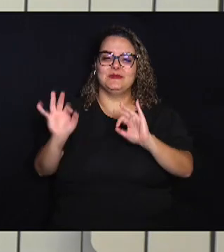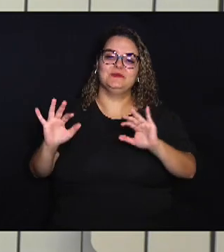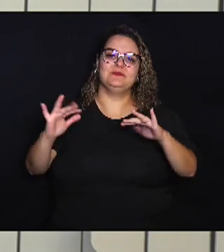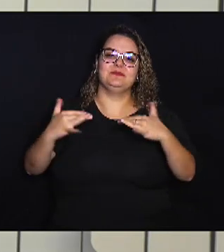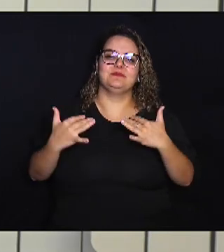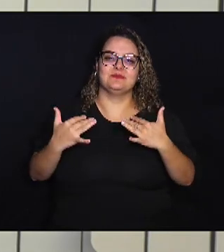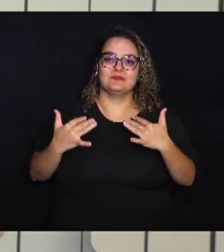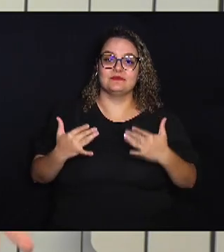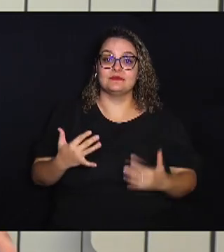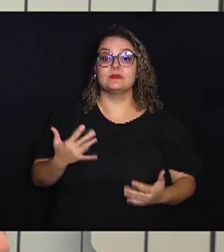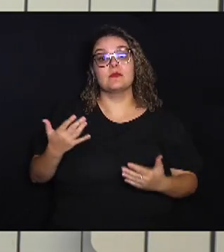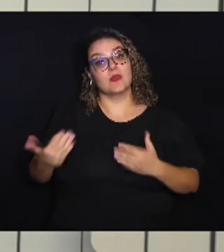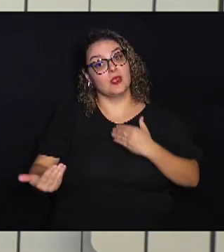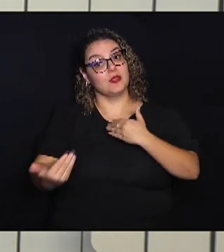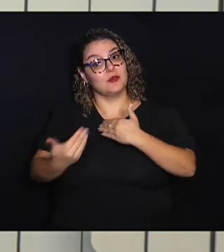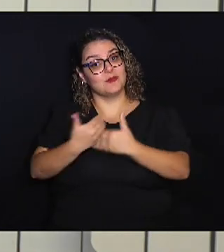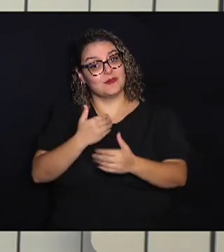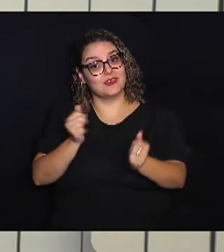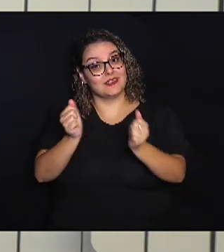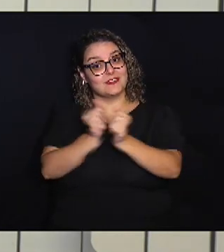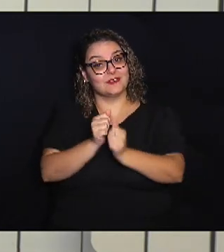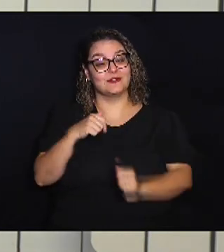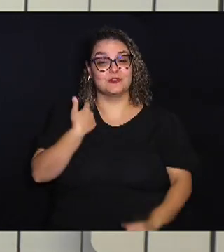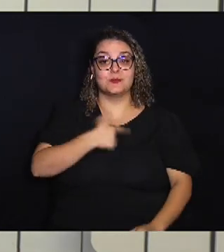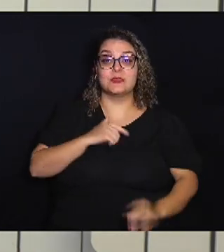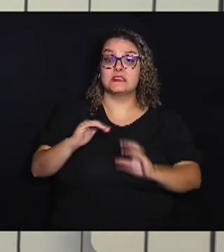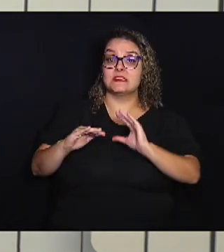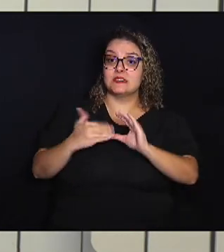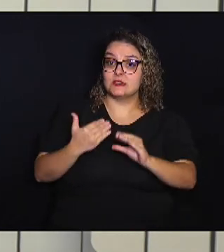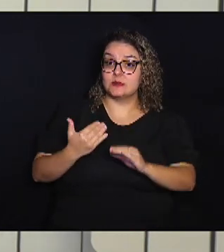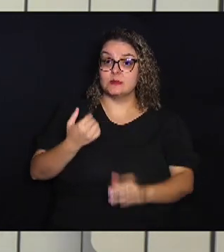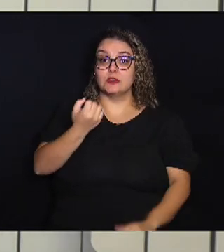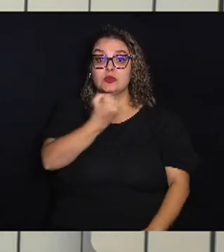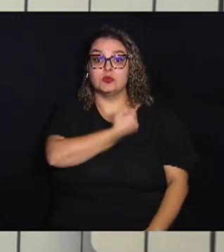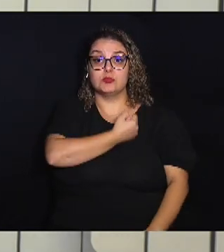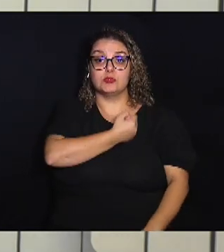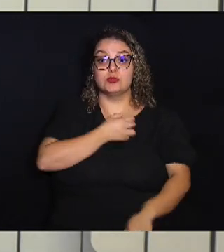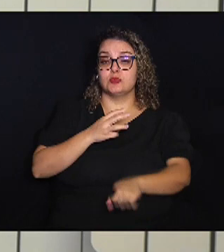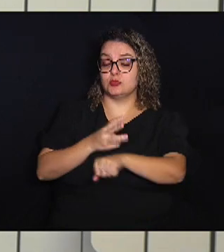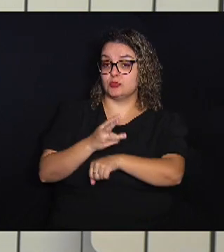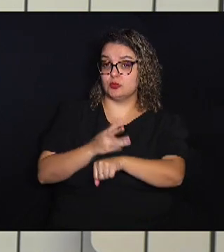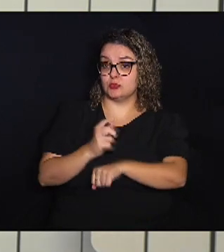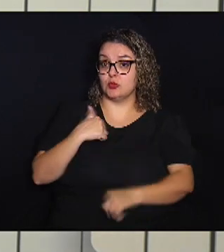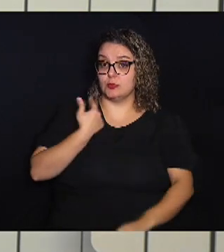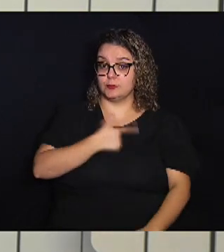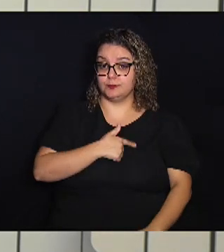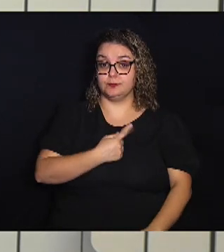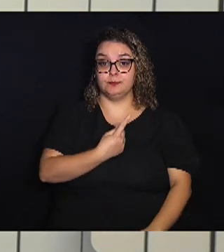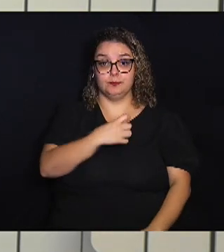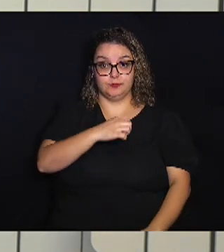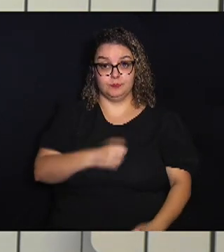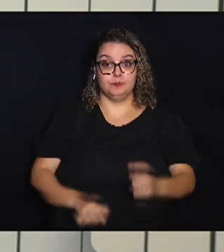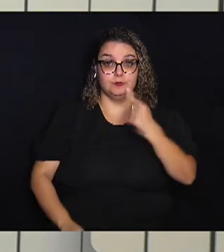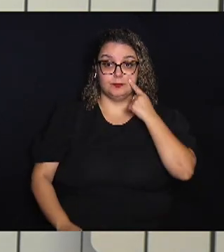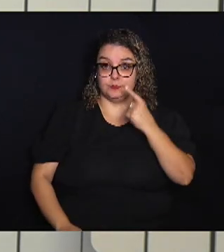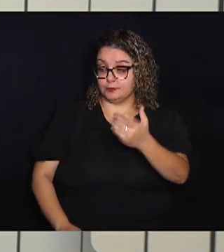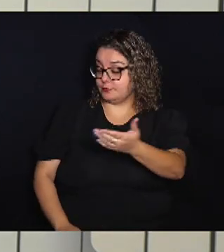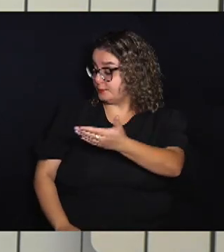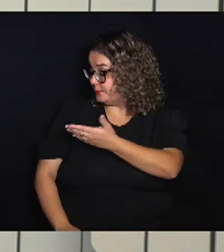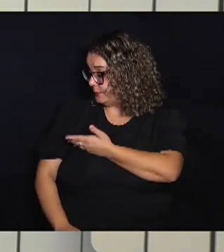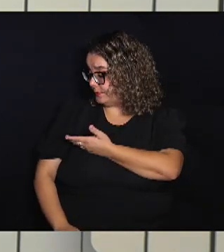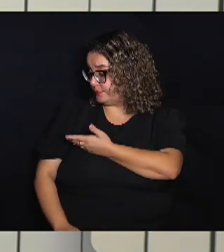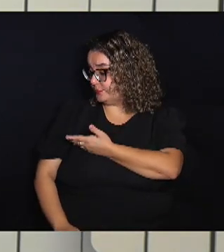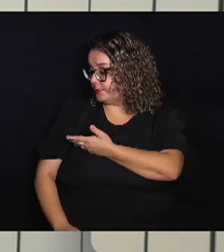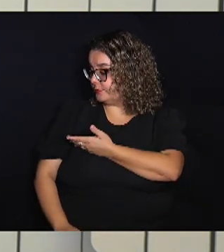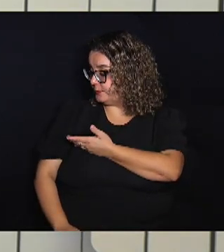audiência e participe mande a sua mensagem para o número do nosso WhatsApp 19 ao nosso DDD